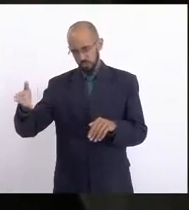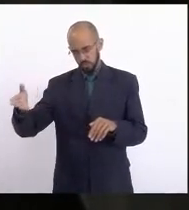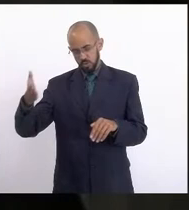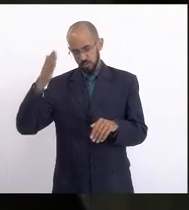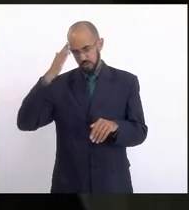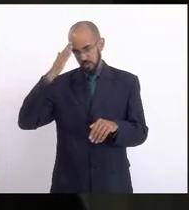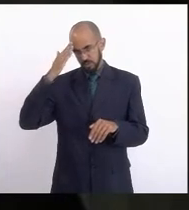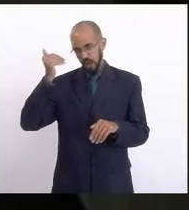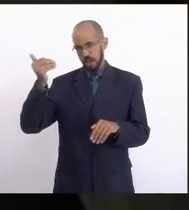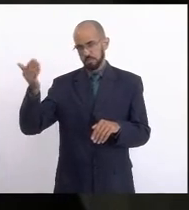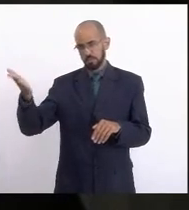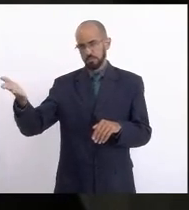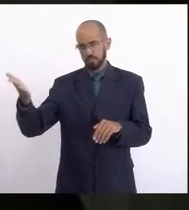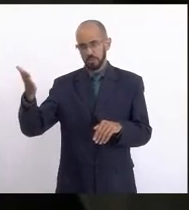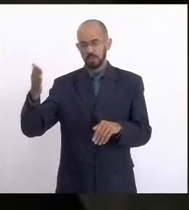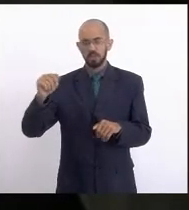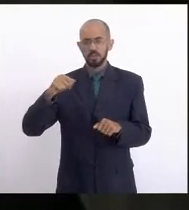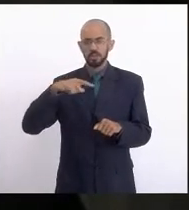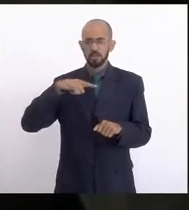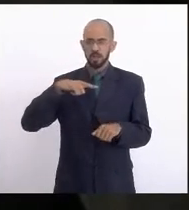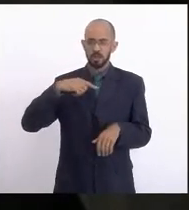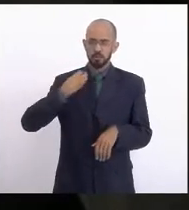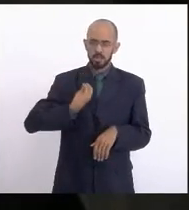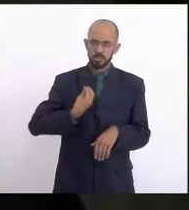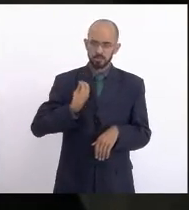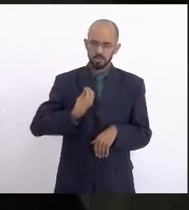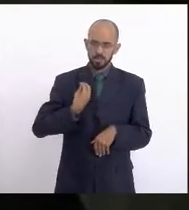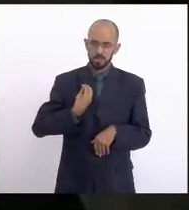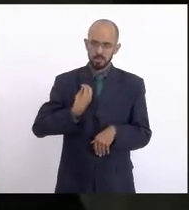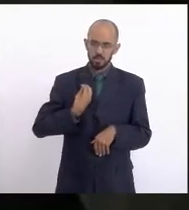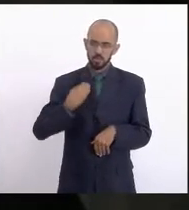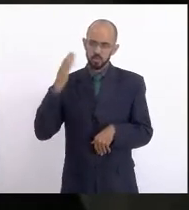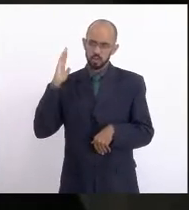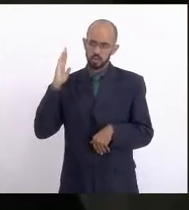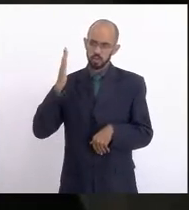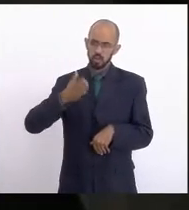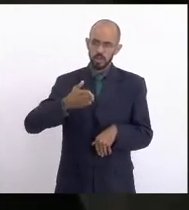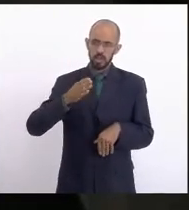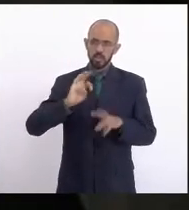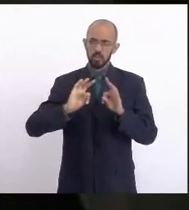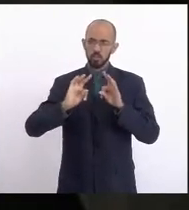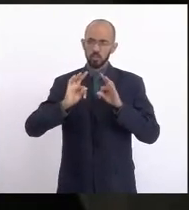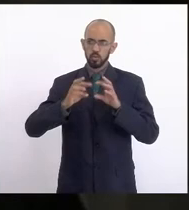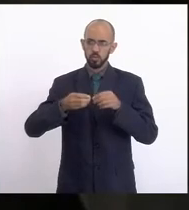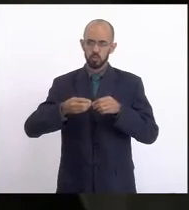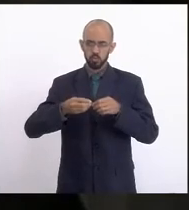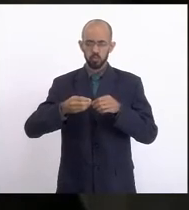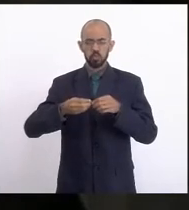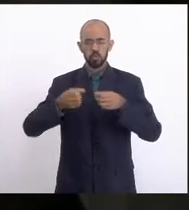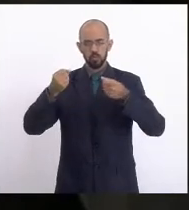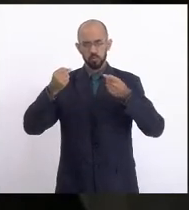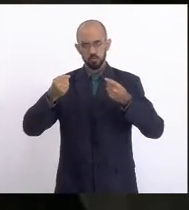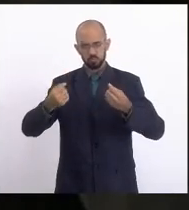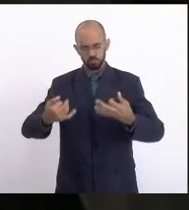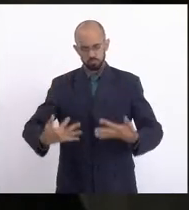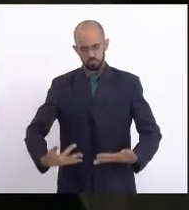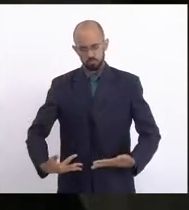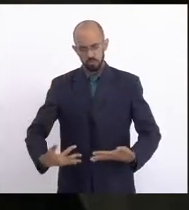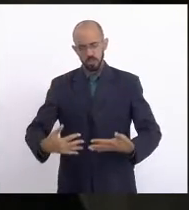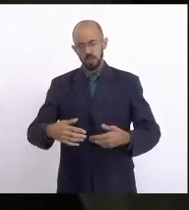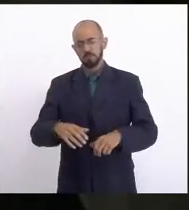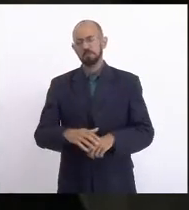Excelência, que tem participação direta em tudo aqui que eu vou narrar,